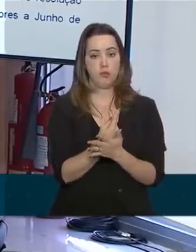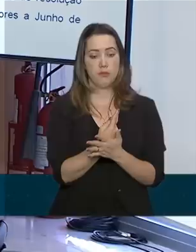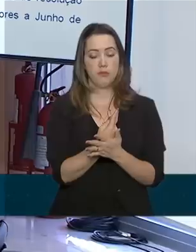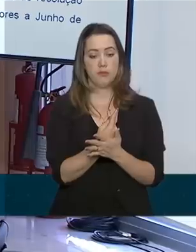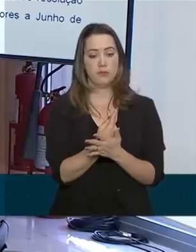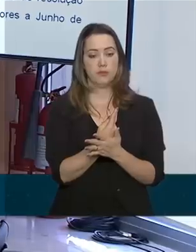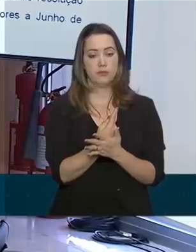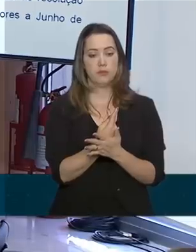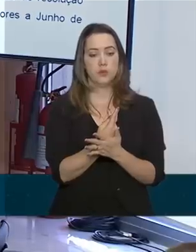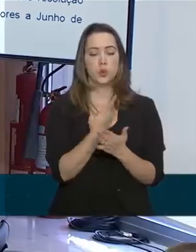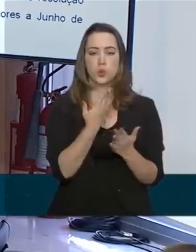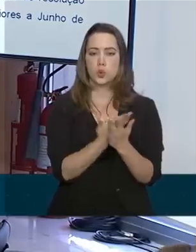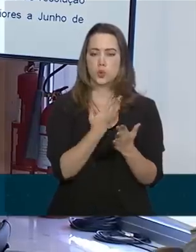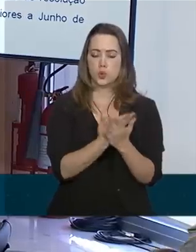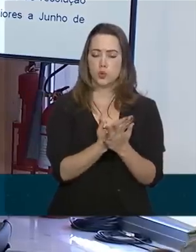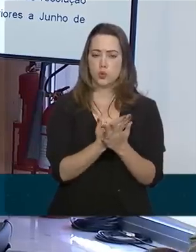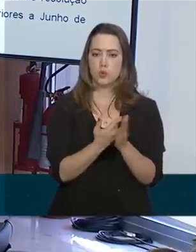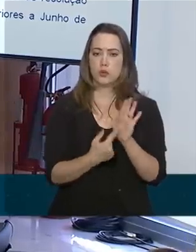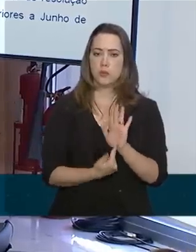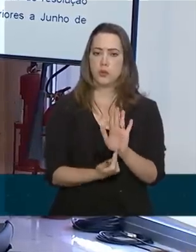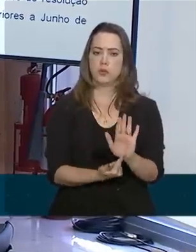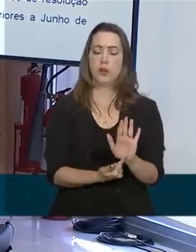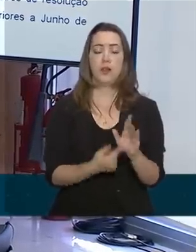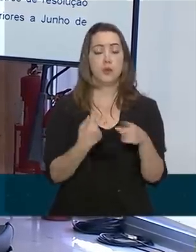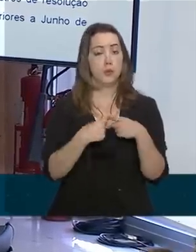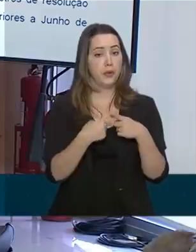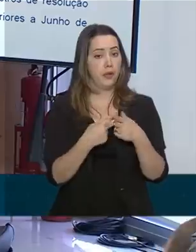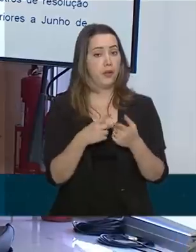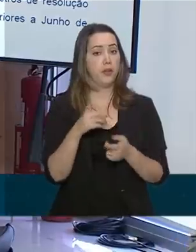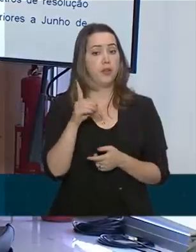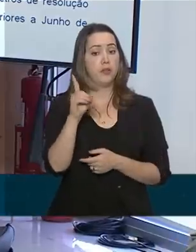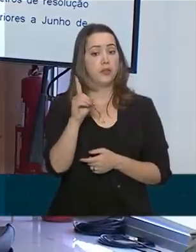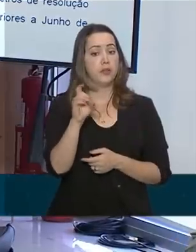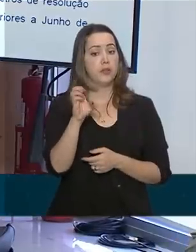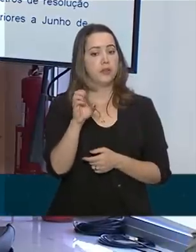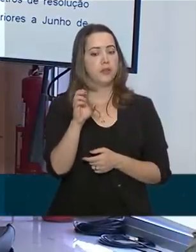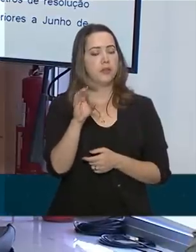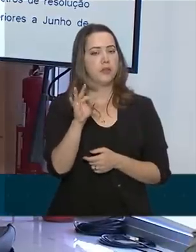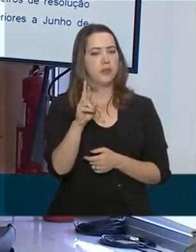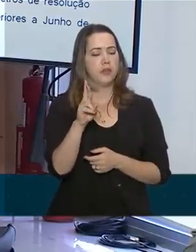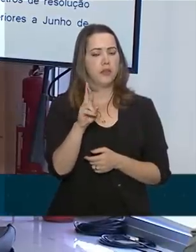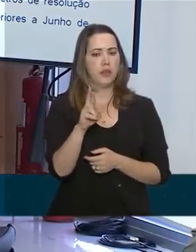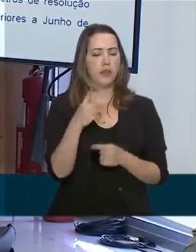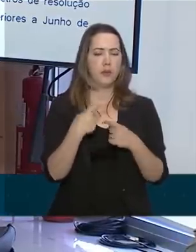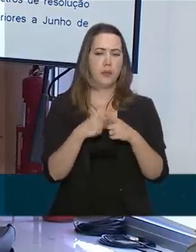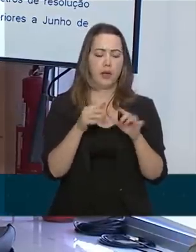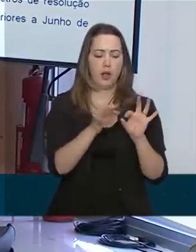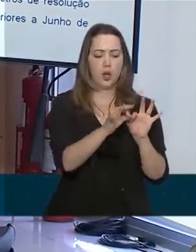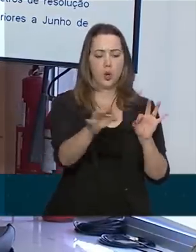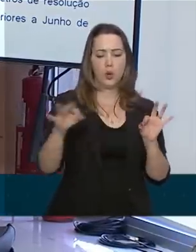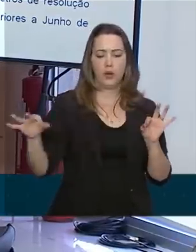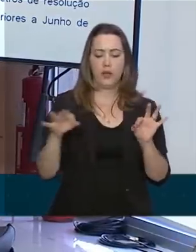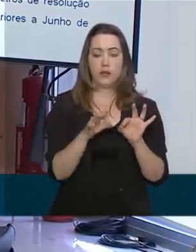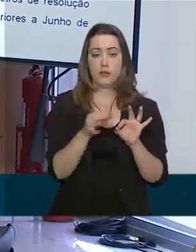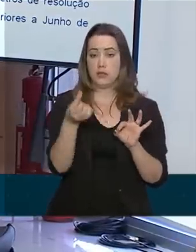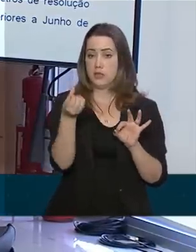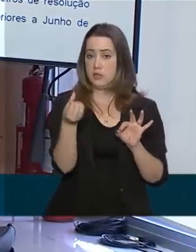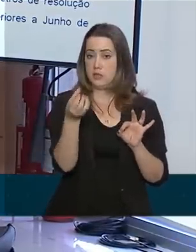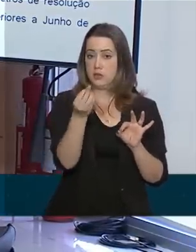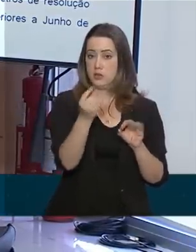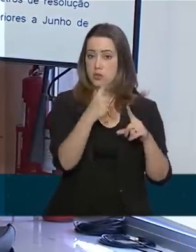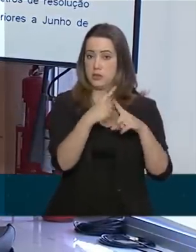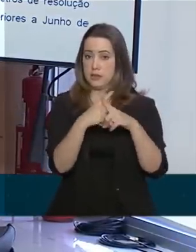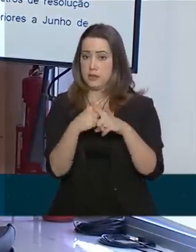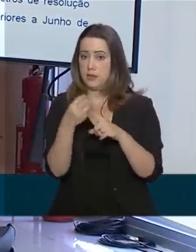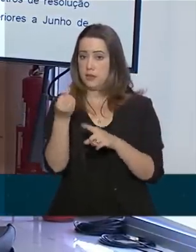das análises que foram feitas porque porque o deter pega áreas de 60 por 60 então pra reduzir